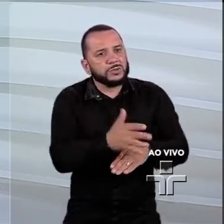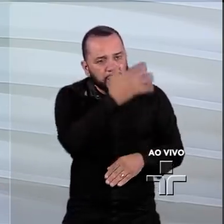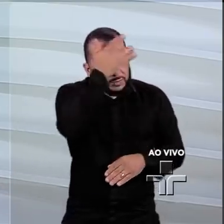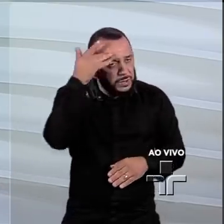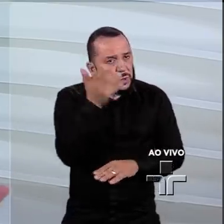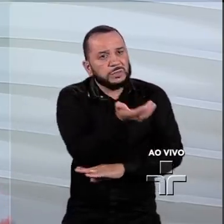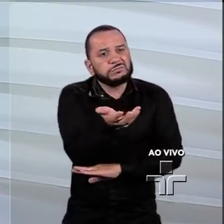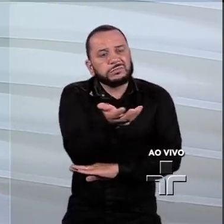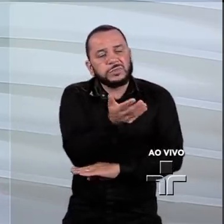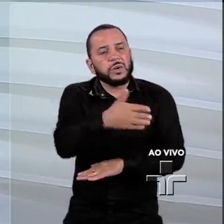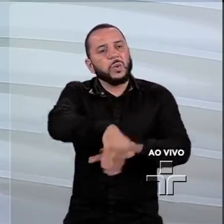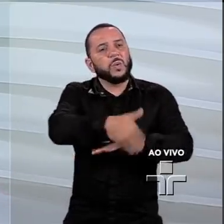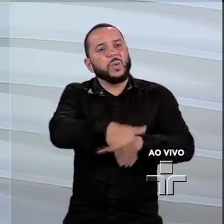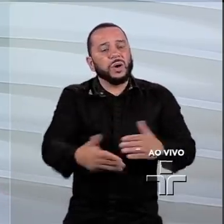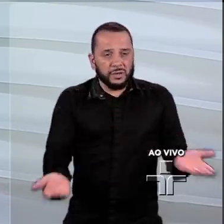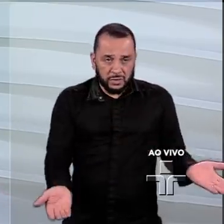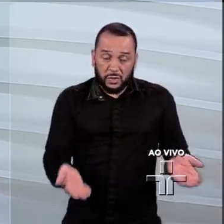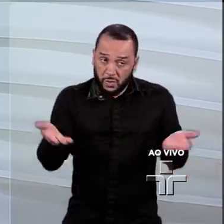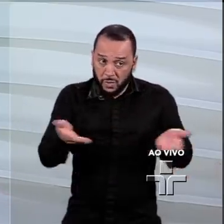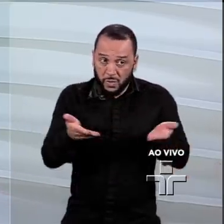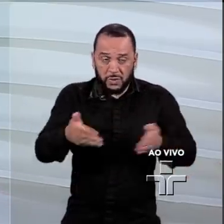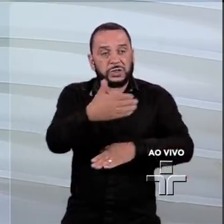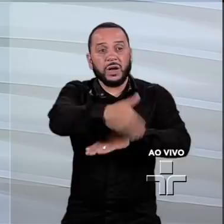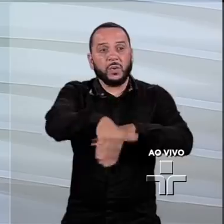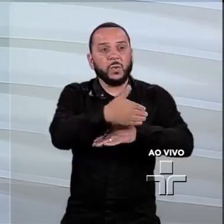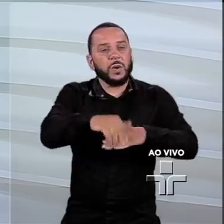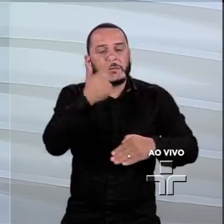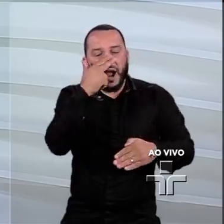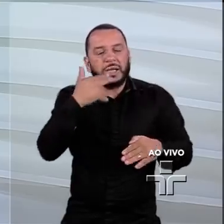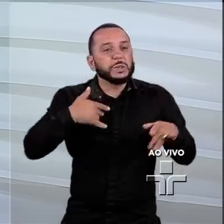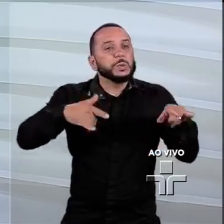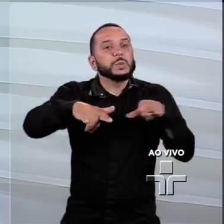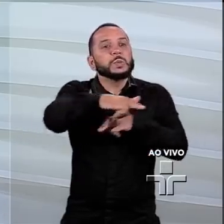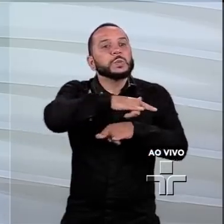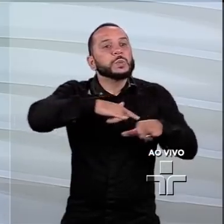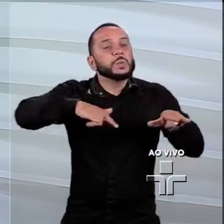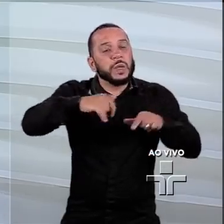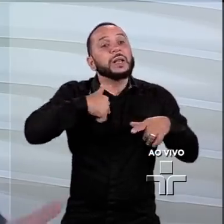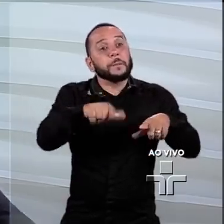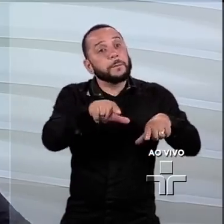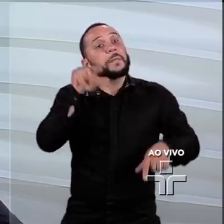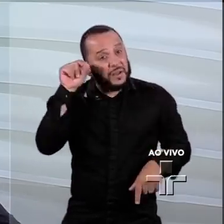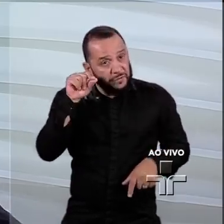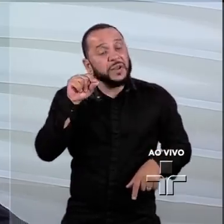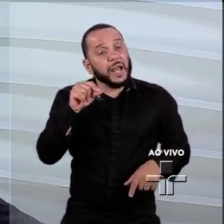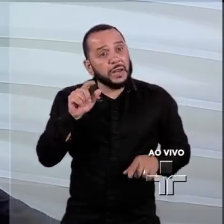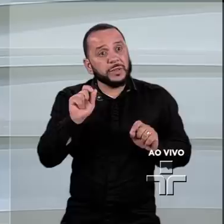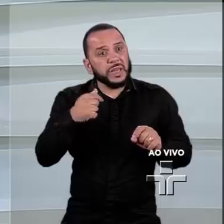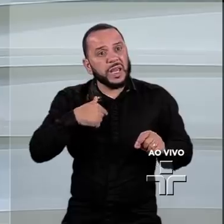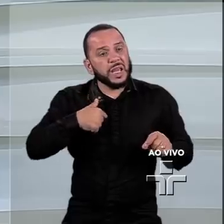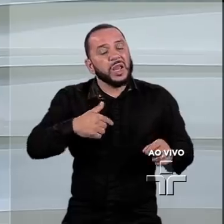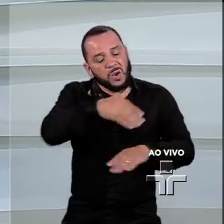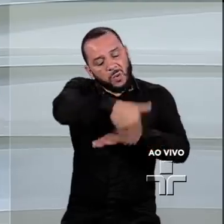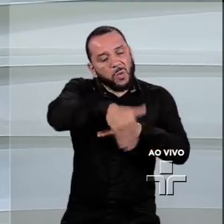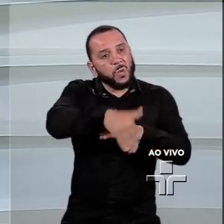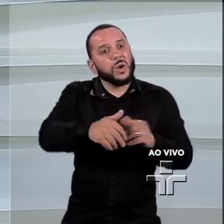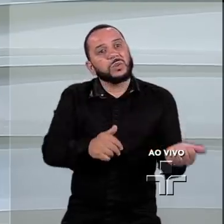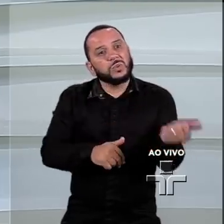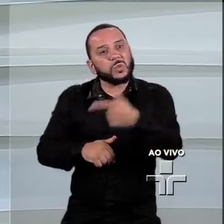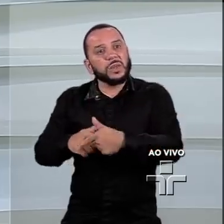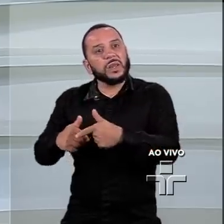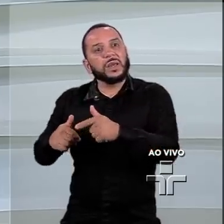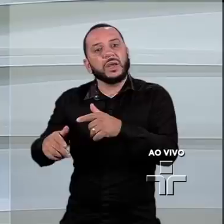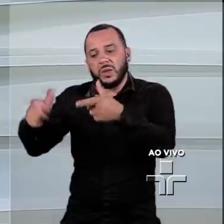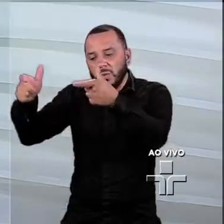rua. Hoje, a rua ainda é mais atrativa e ele prefere ficar na rua do que ficar nessas 18 mil vagas nos